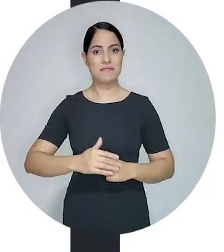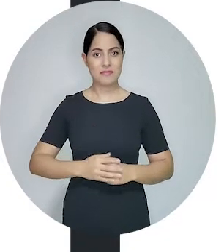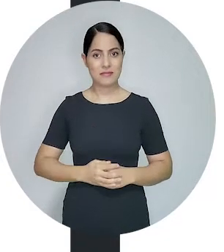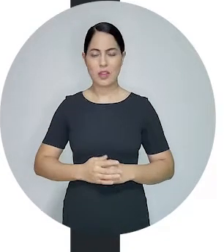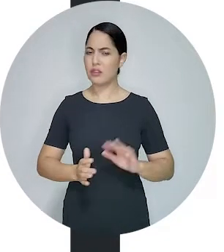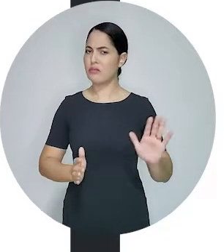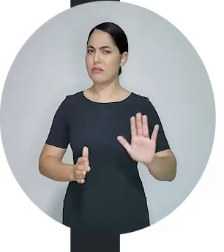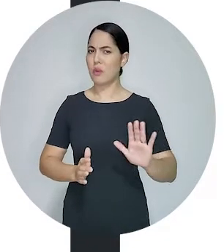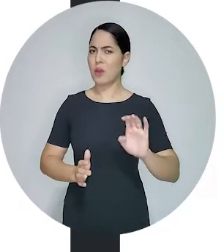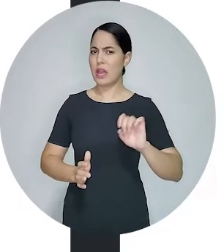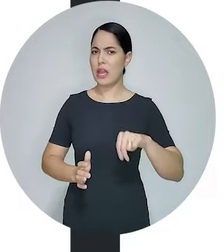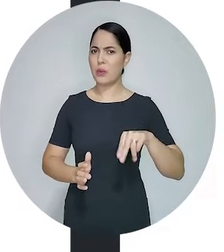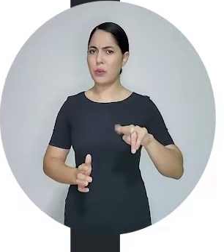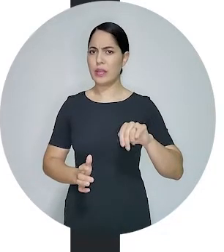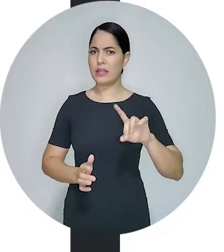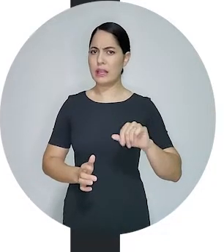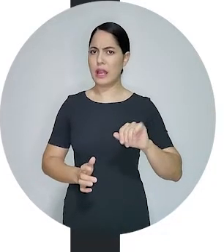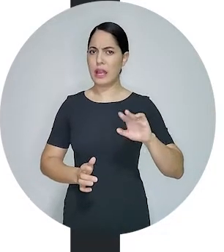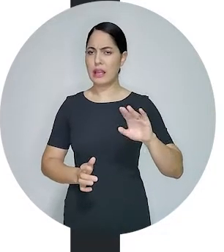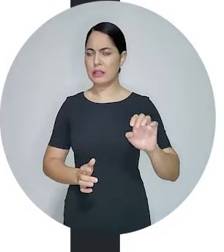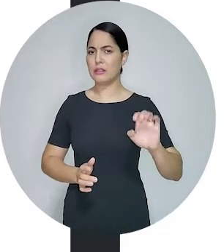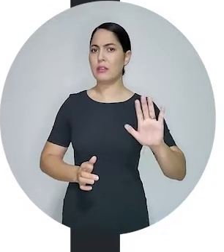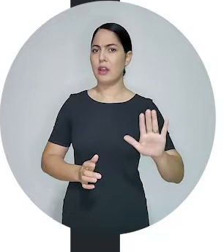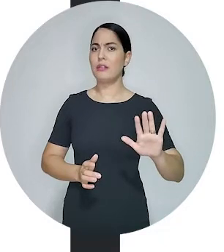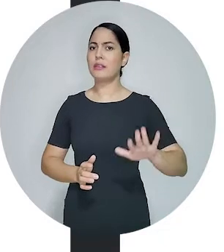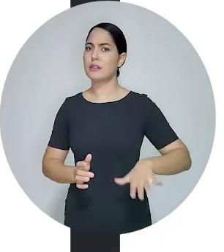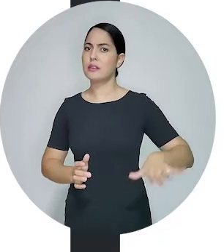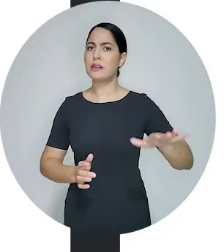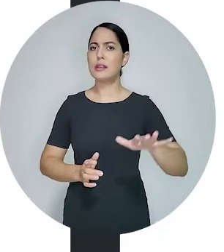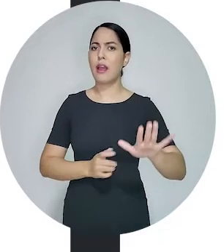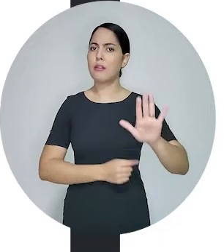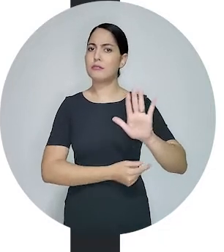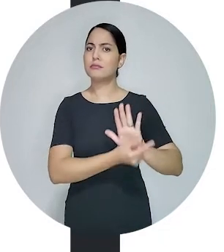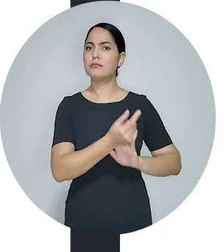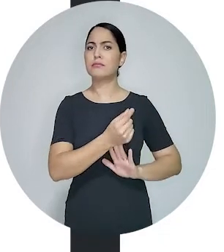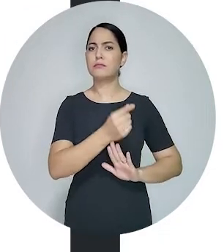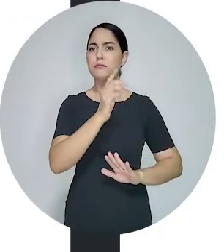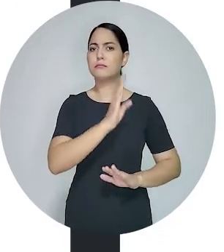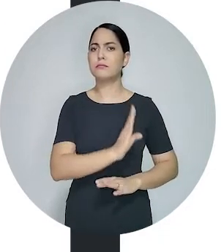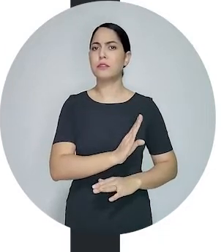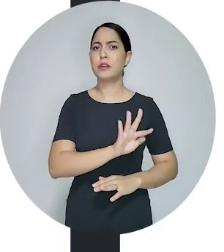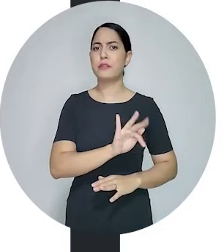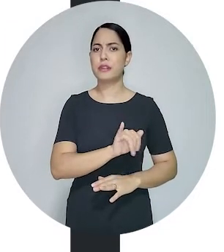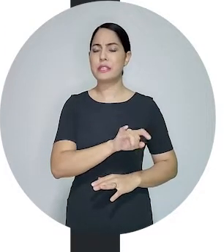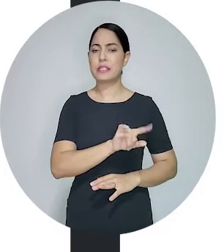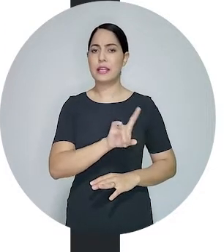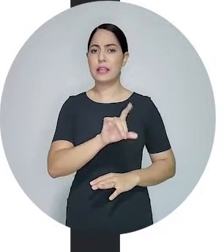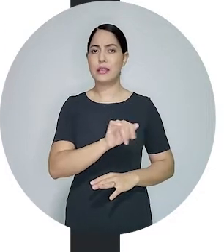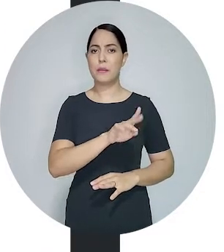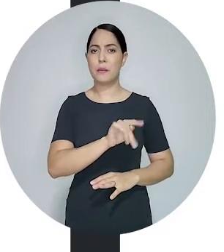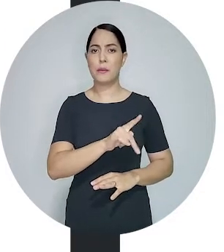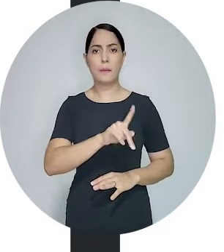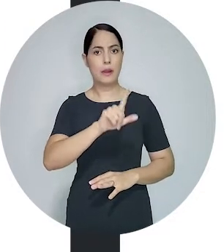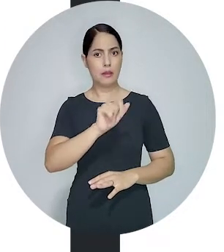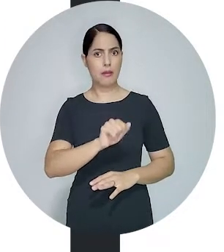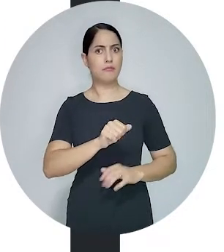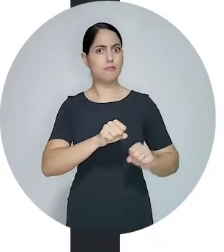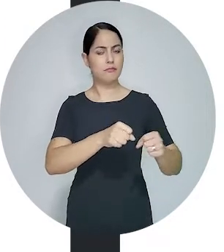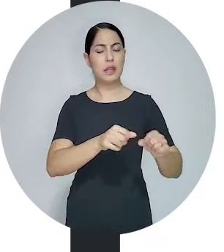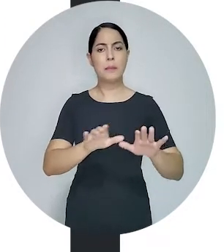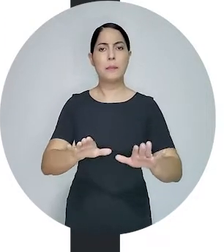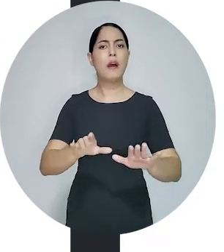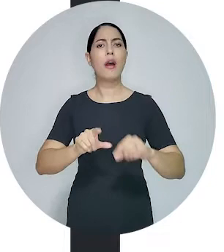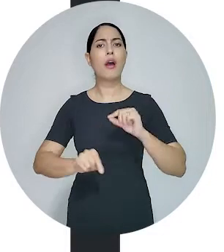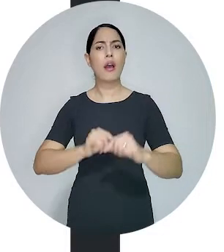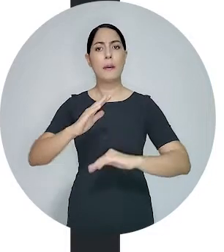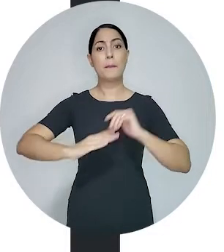Código de Processo Civil, e não por equidade, como defendia a Fazenda Pública. Uma advocacia fortalecida, independente e